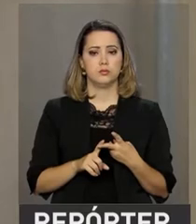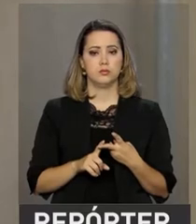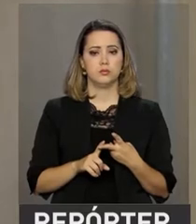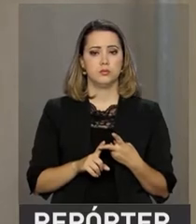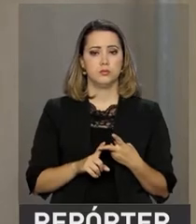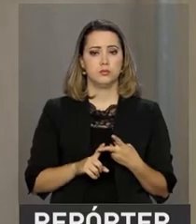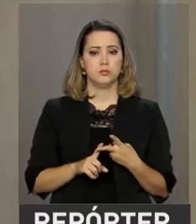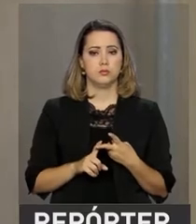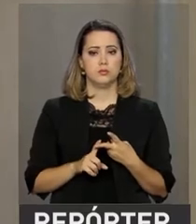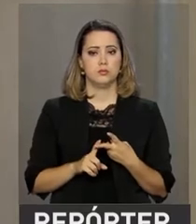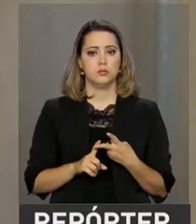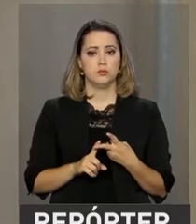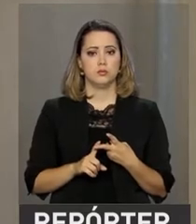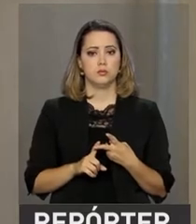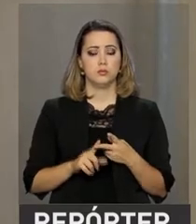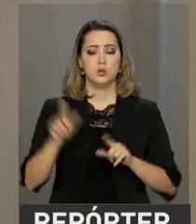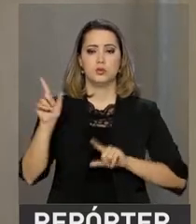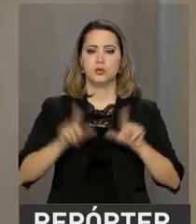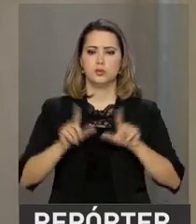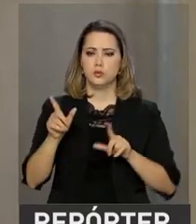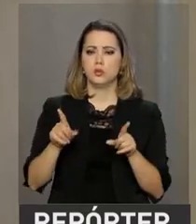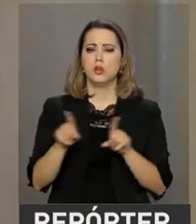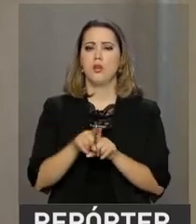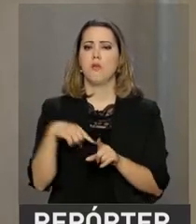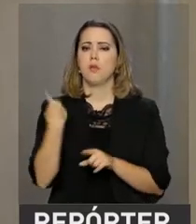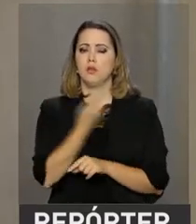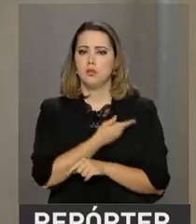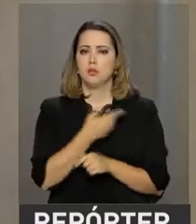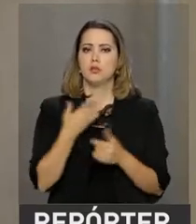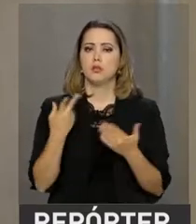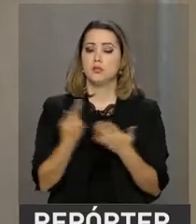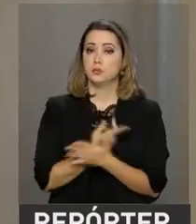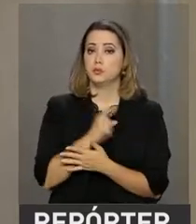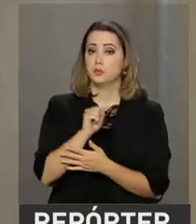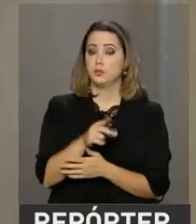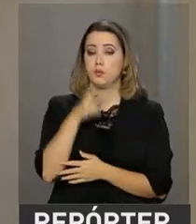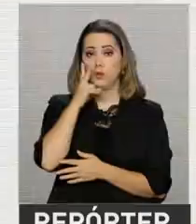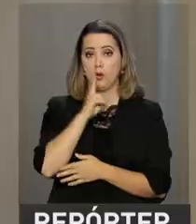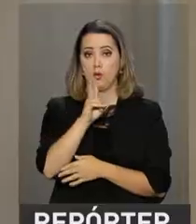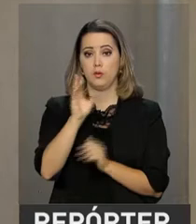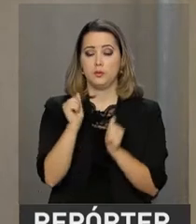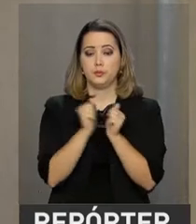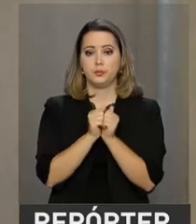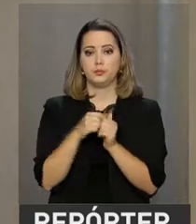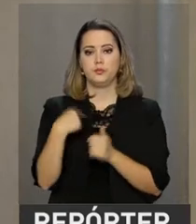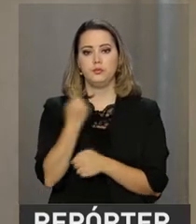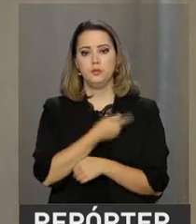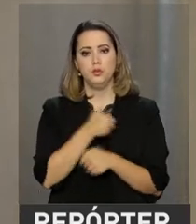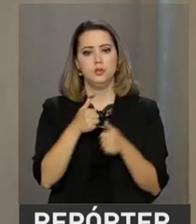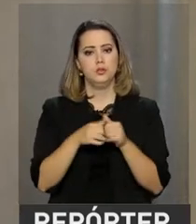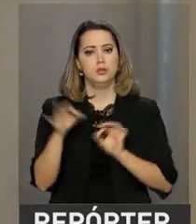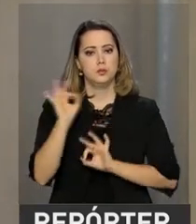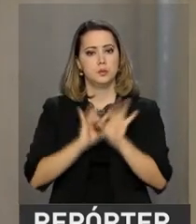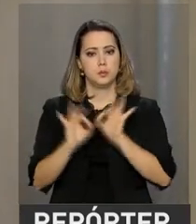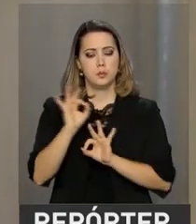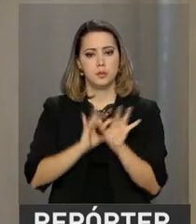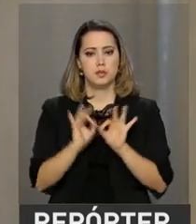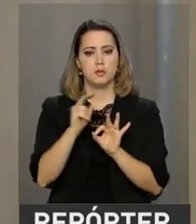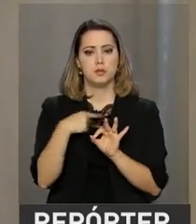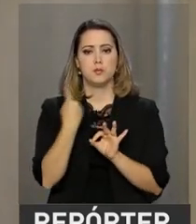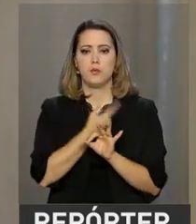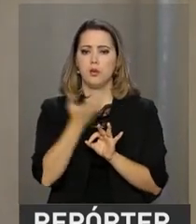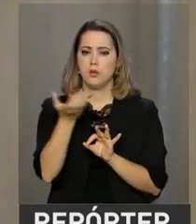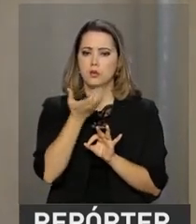de ações que serão implementadas, com uma visão de conjunto. Nós estamos preparados e que